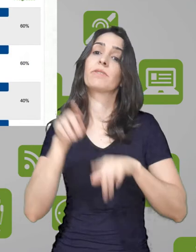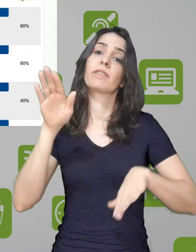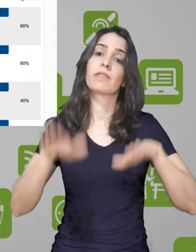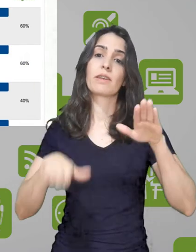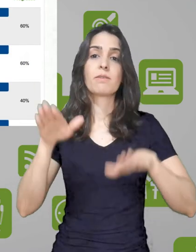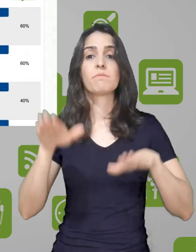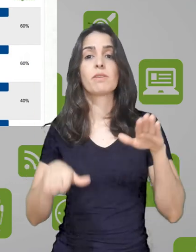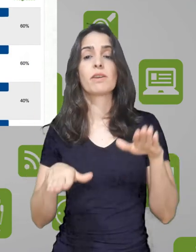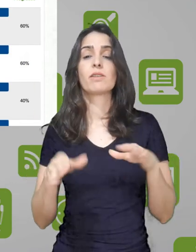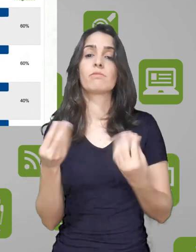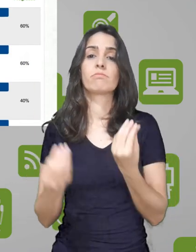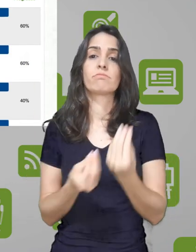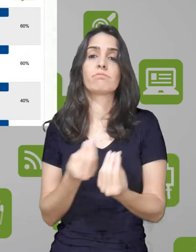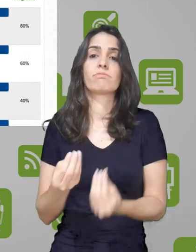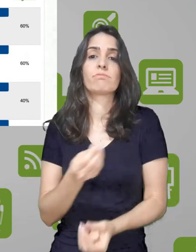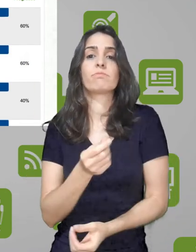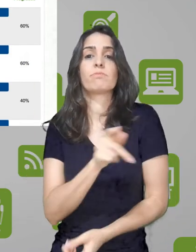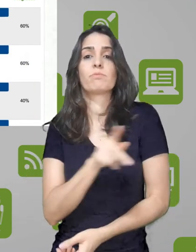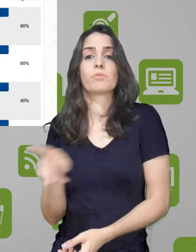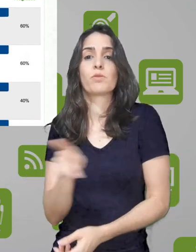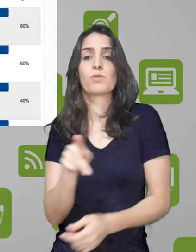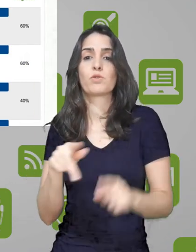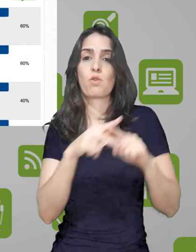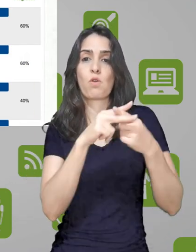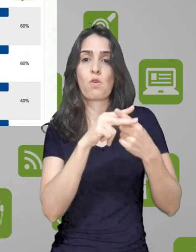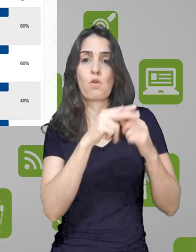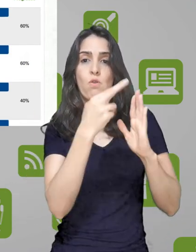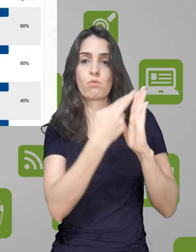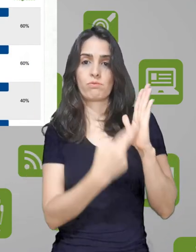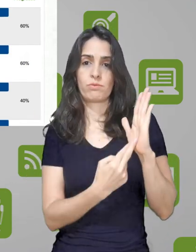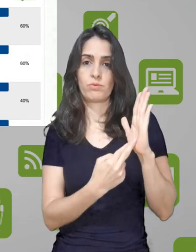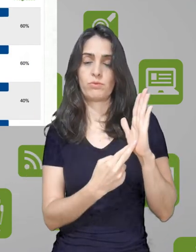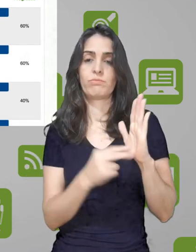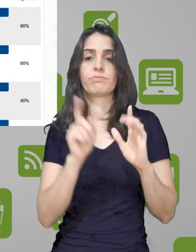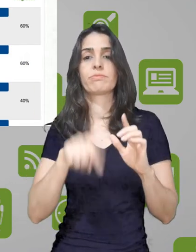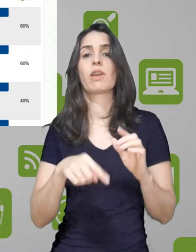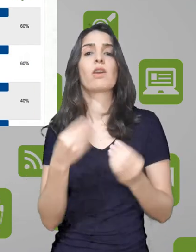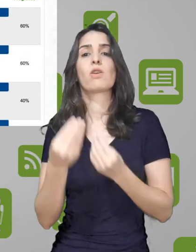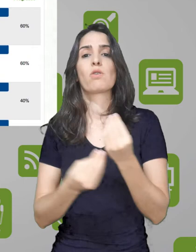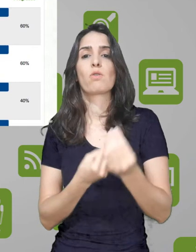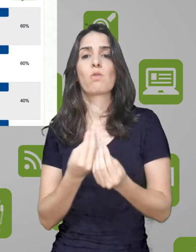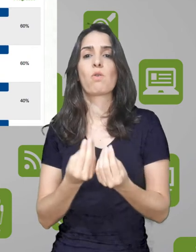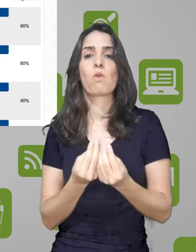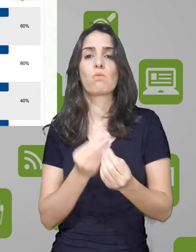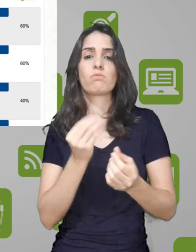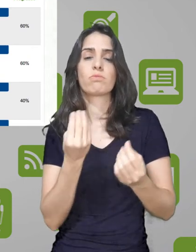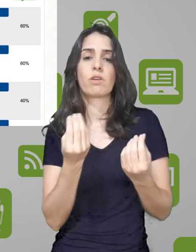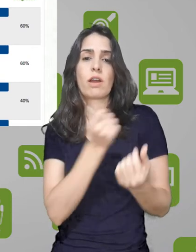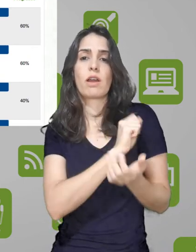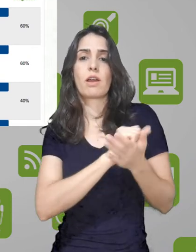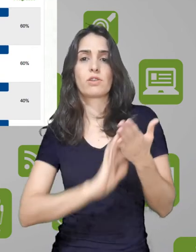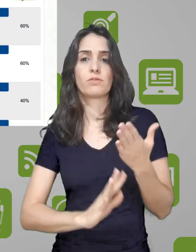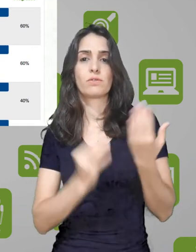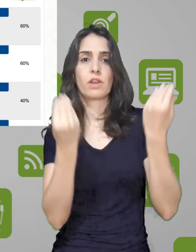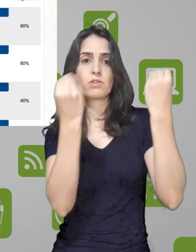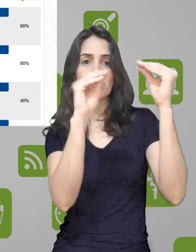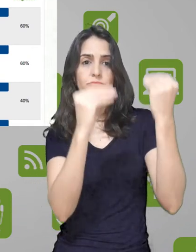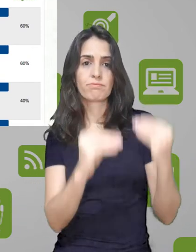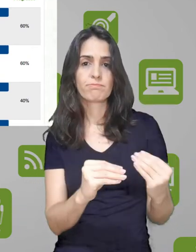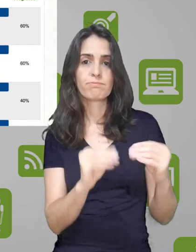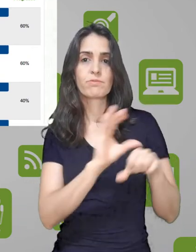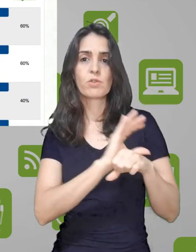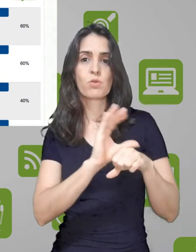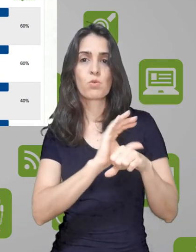aqui também ela vai depender de como o professor configurou-se foi pela ordem que as atividades aparece no